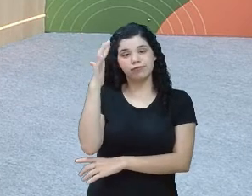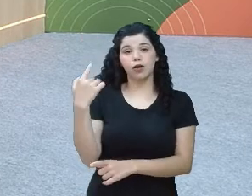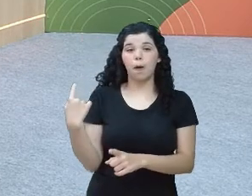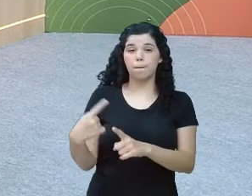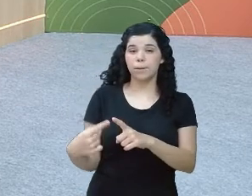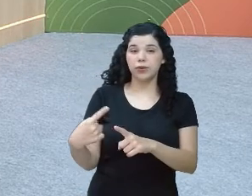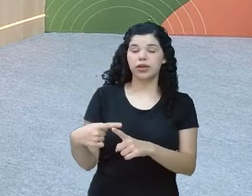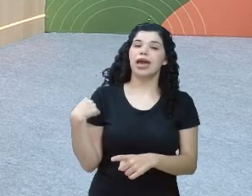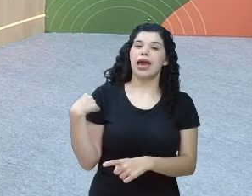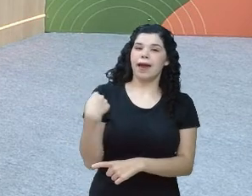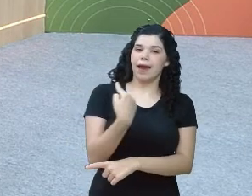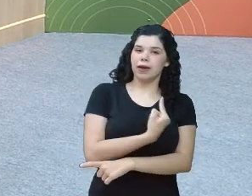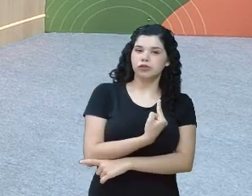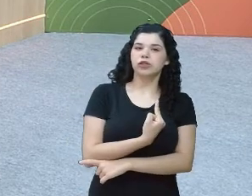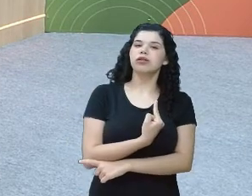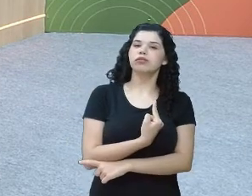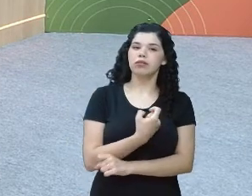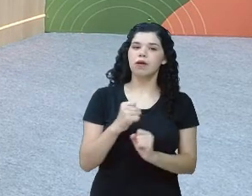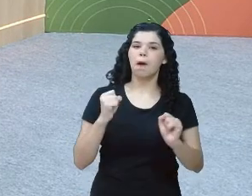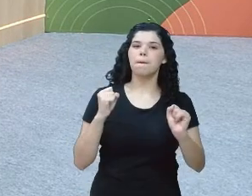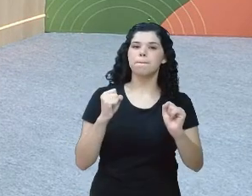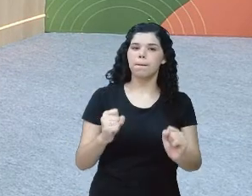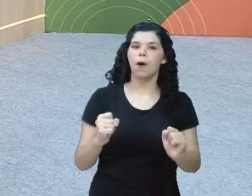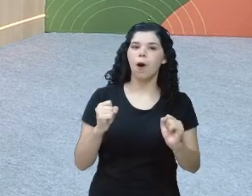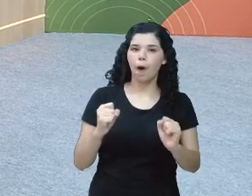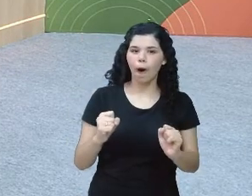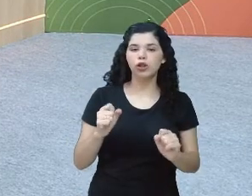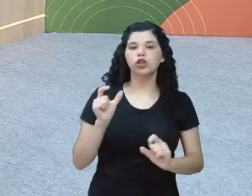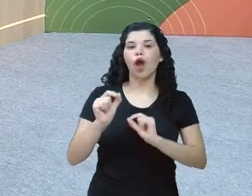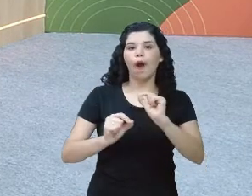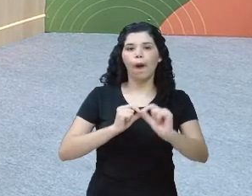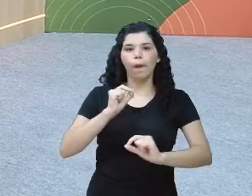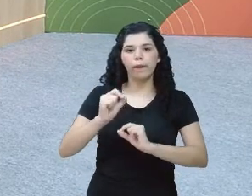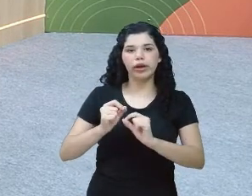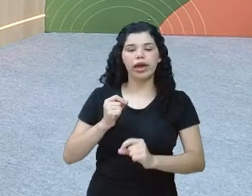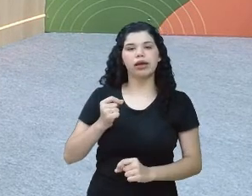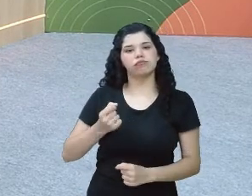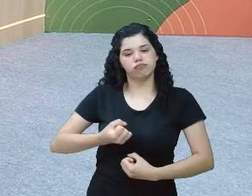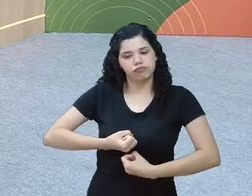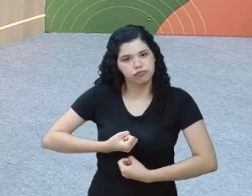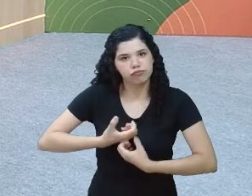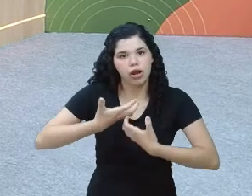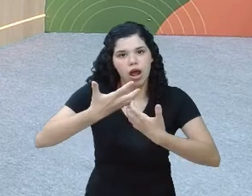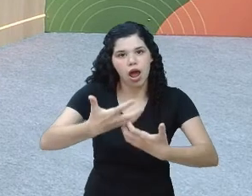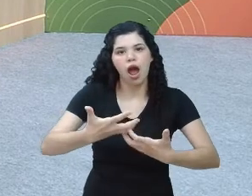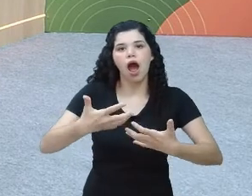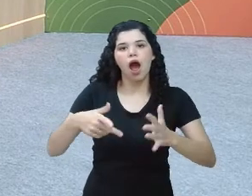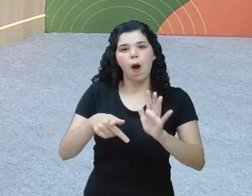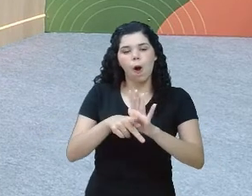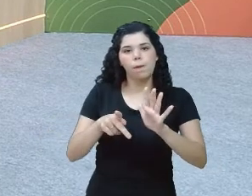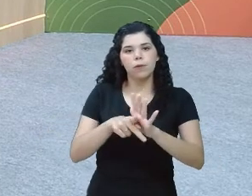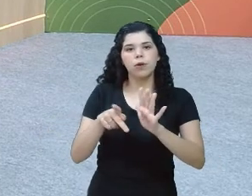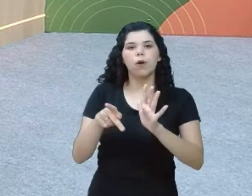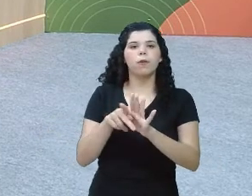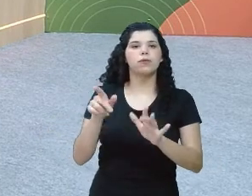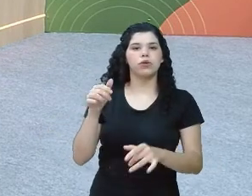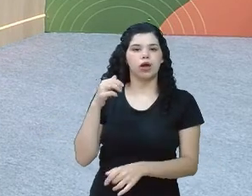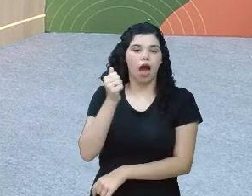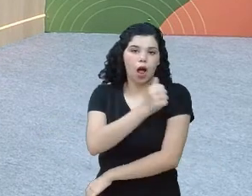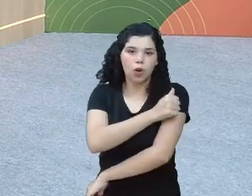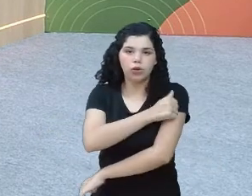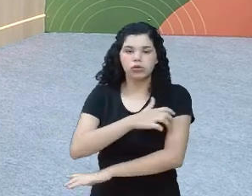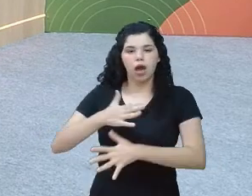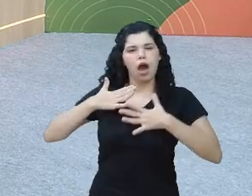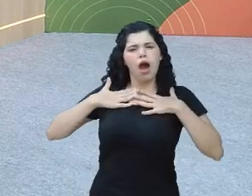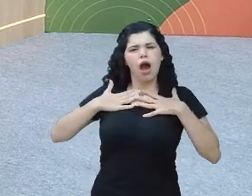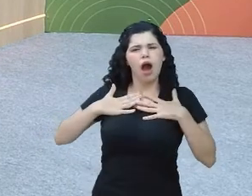que não trazer, não é, essa voz do estudante para dentro da sala de aula? Respirar um pouco,